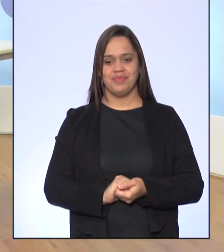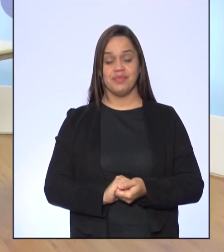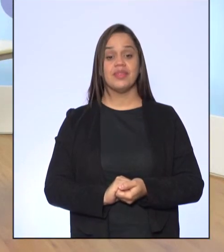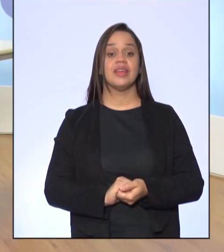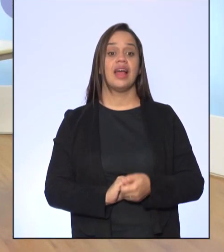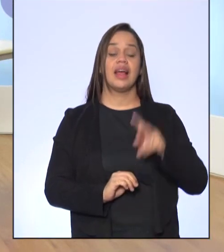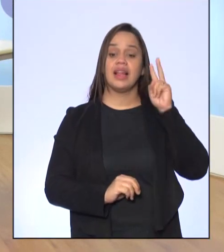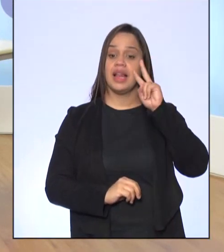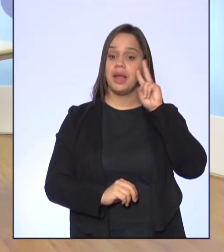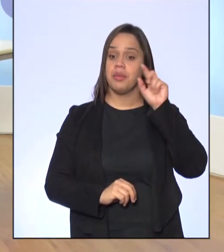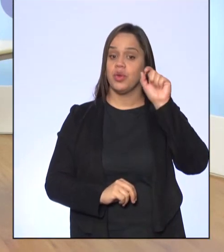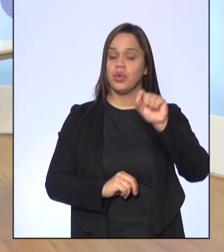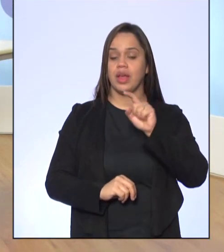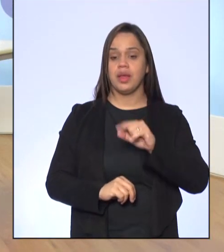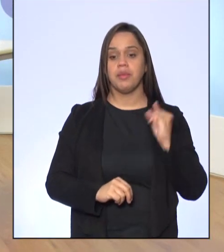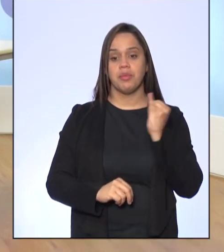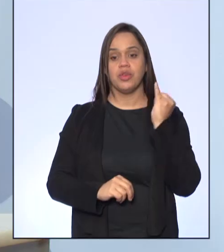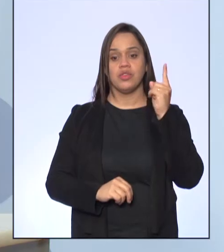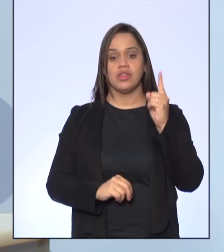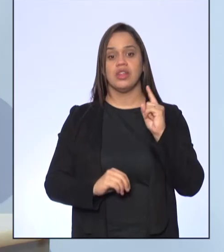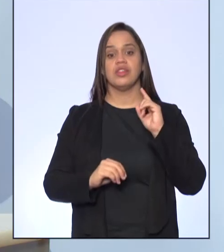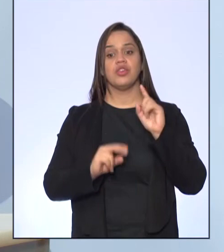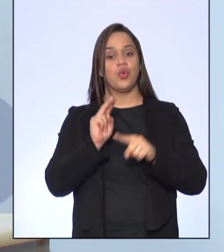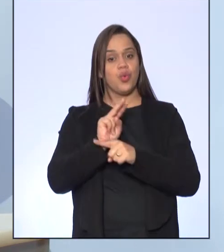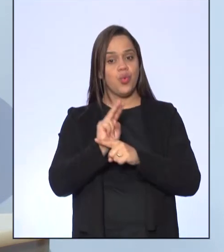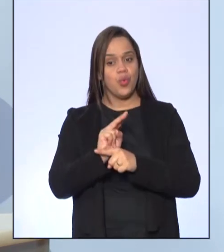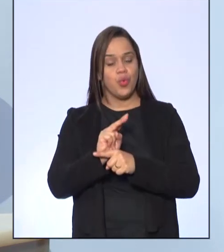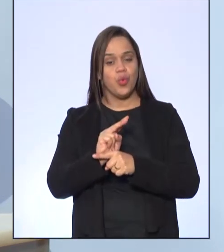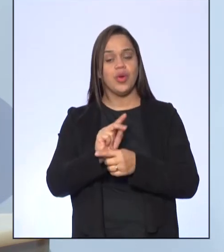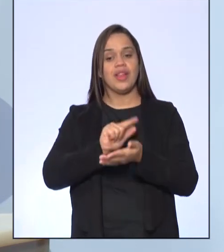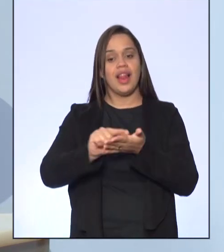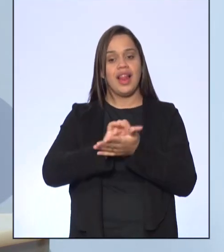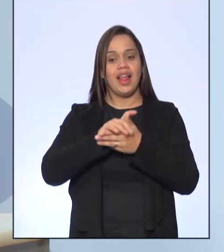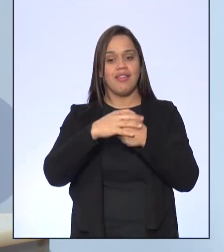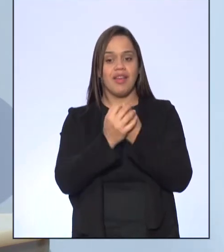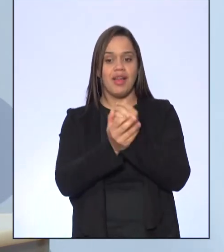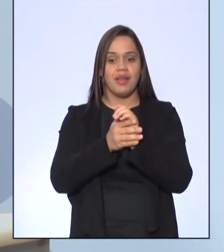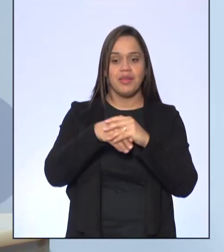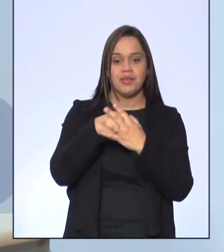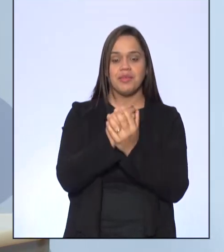Lembrando, né, é importante que vocês se cuidem, lavem as mãos,